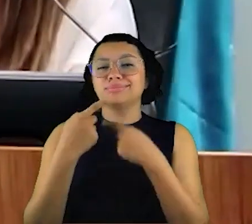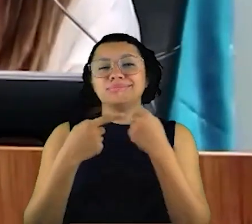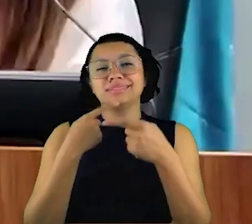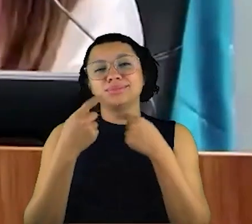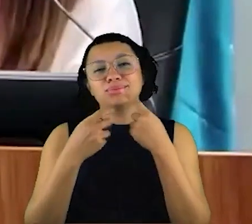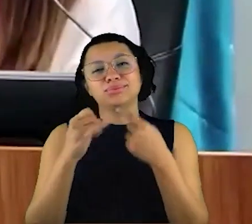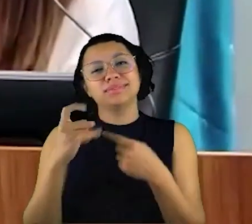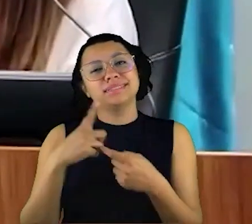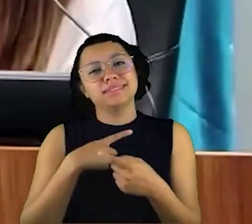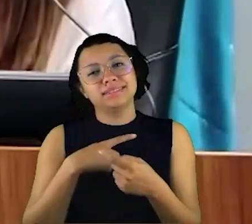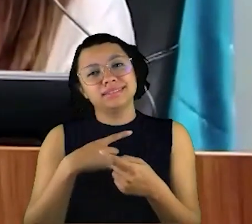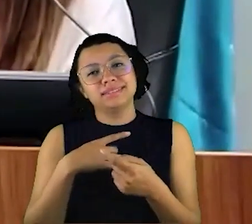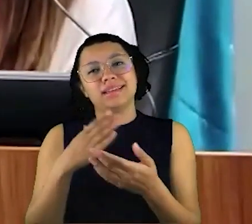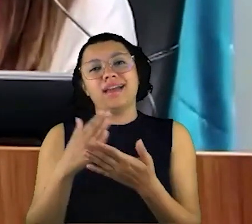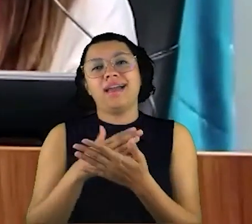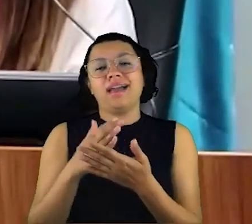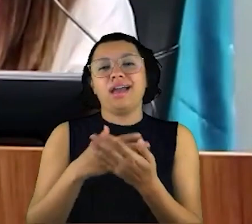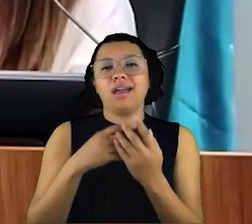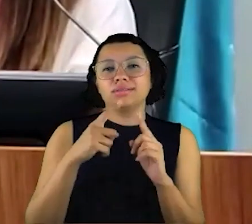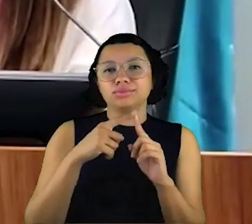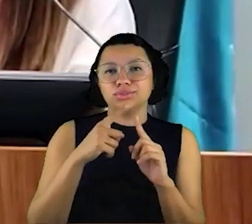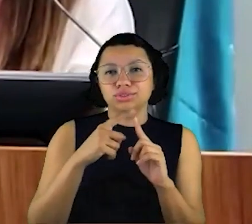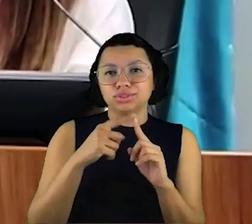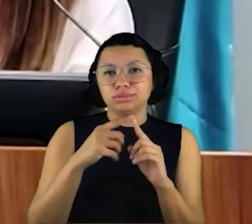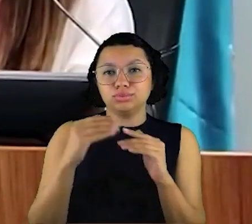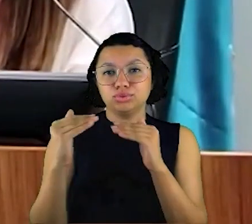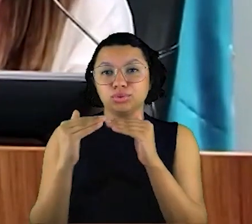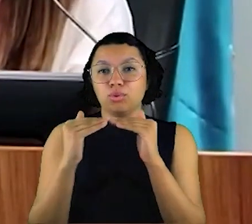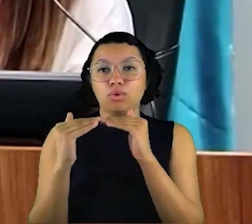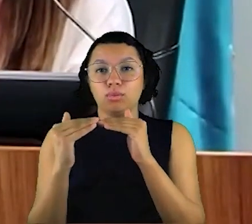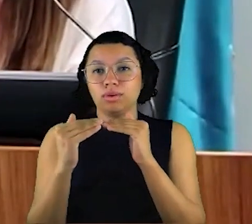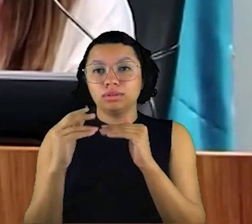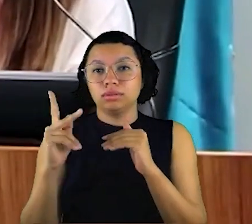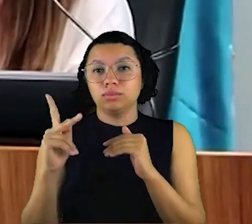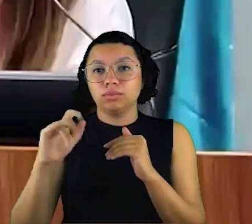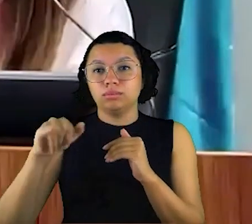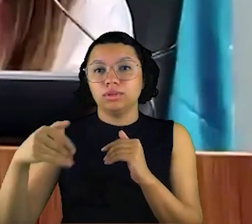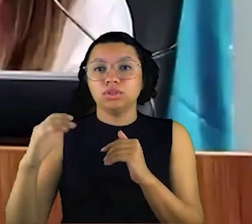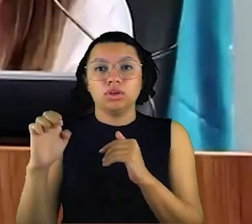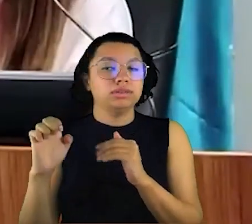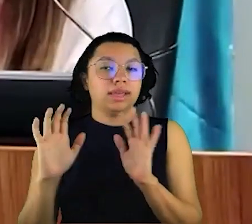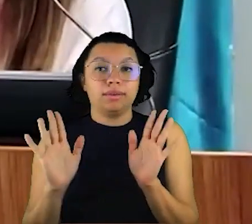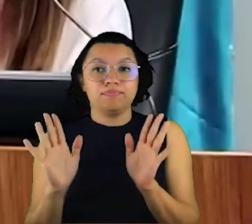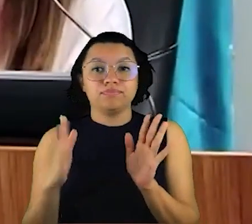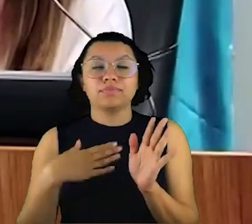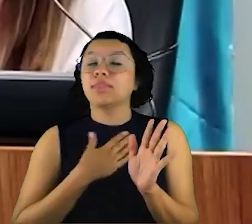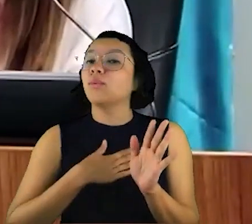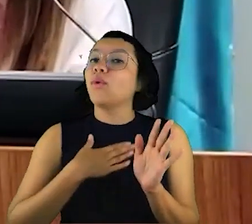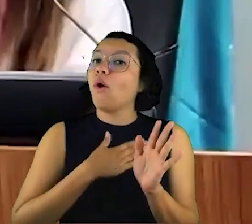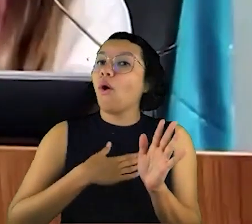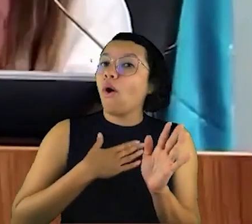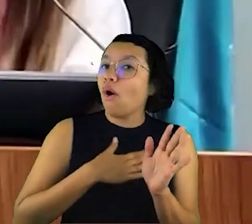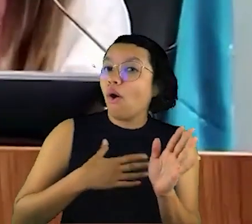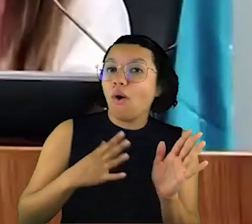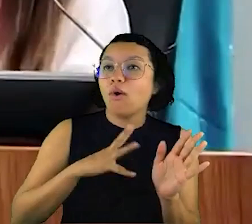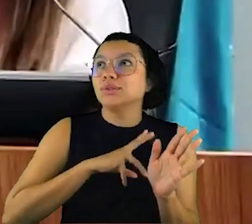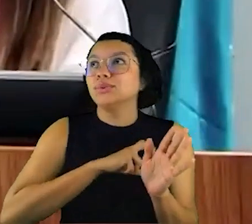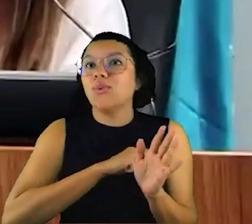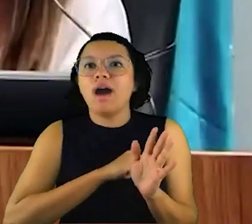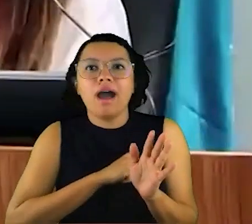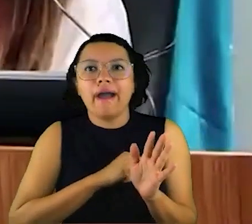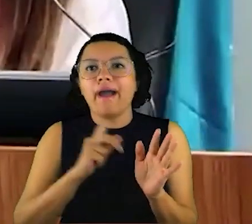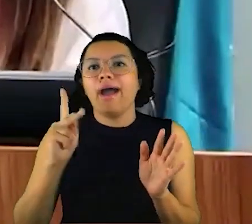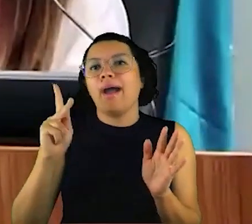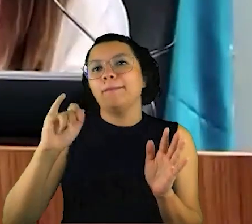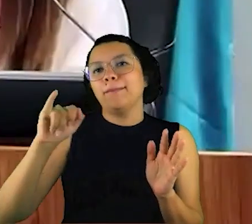muita dúvida se teria algum tipo de compatibilidade com o PJE. Eu gosto do